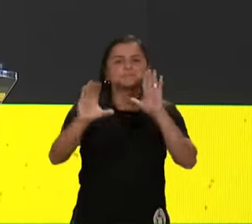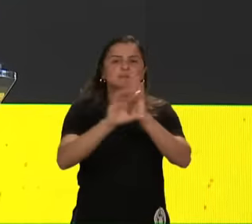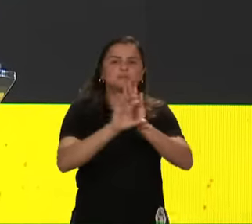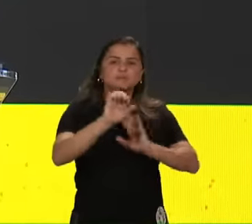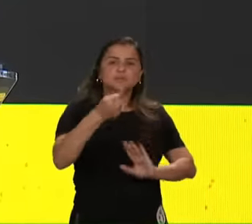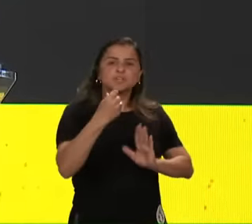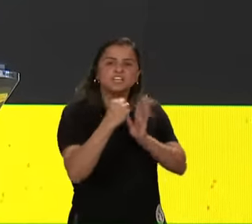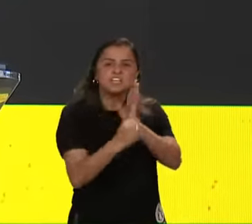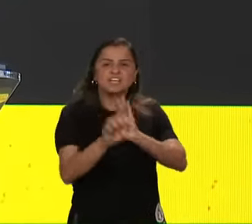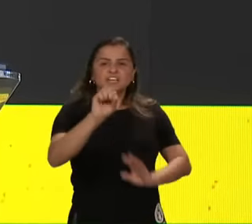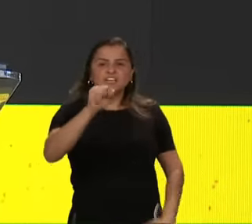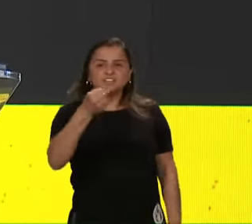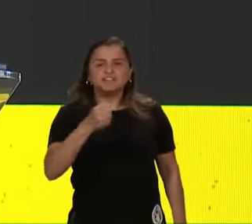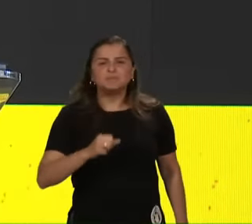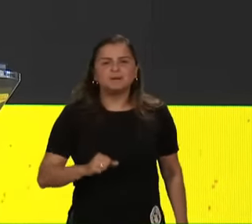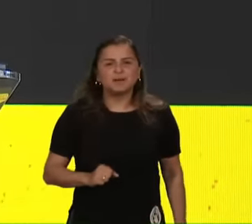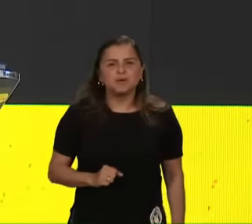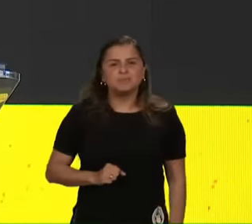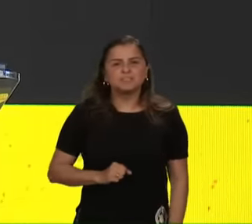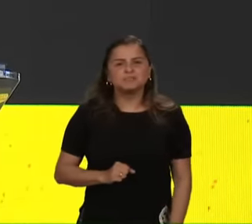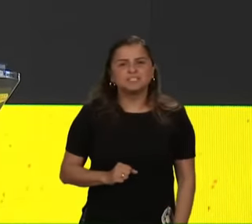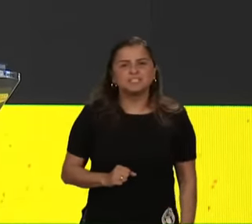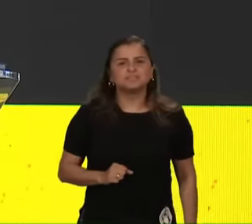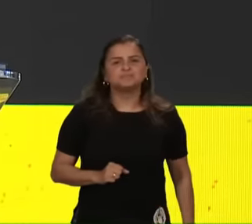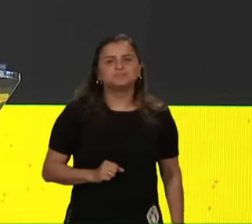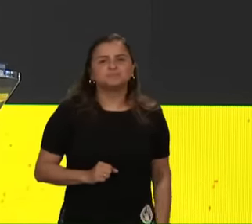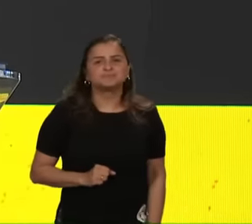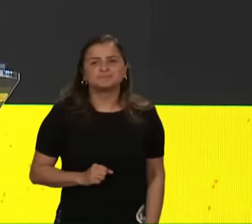8. Romanos 8,